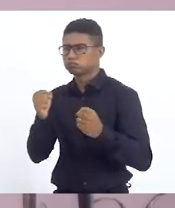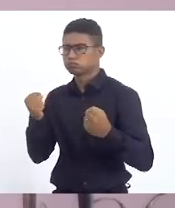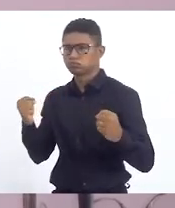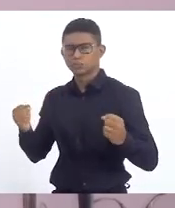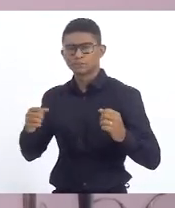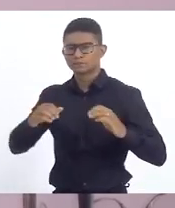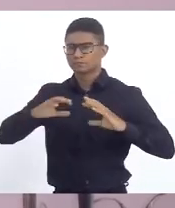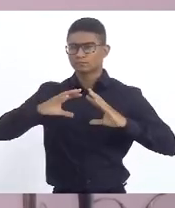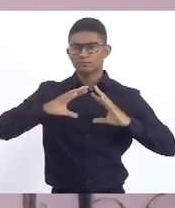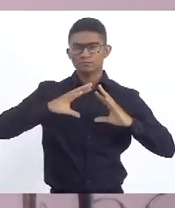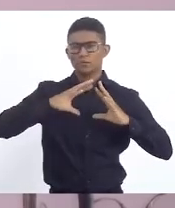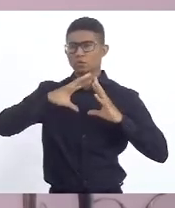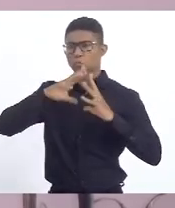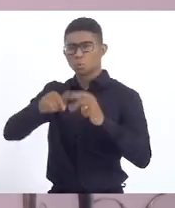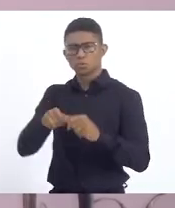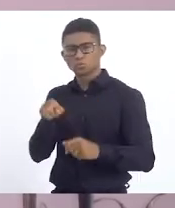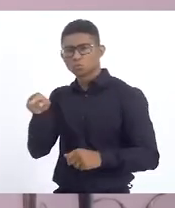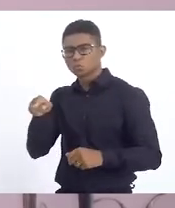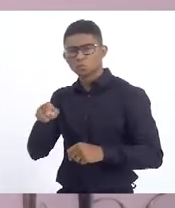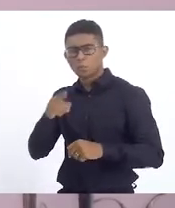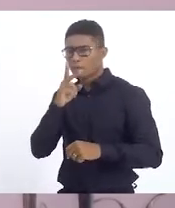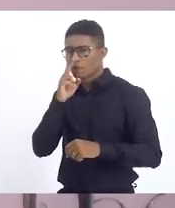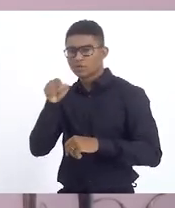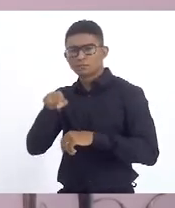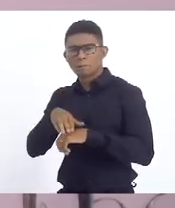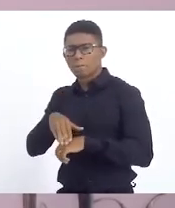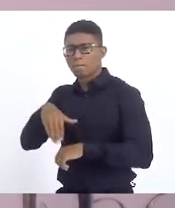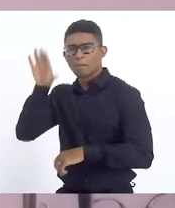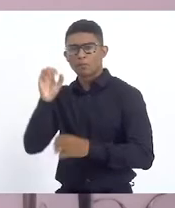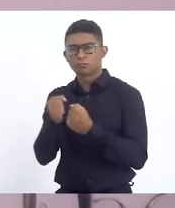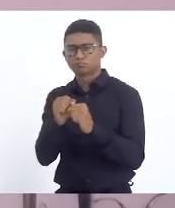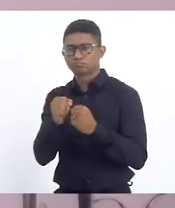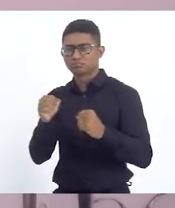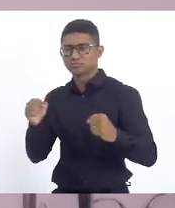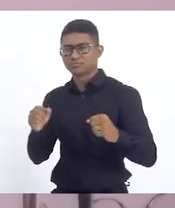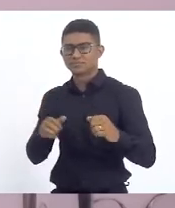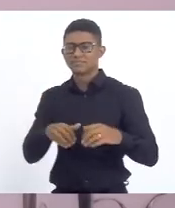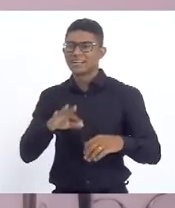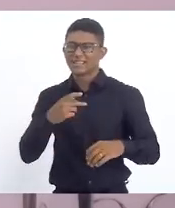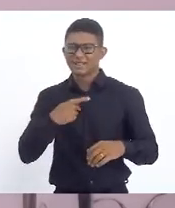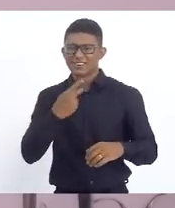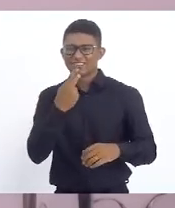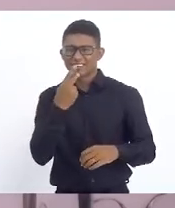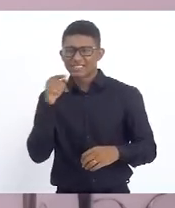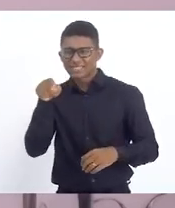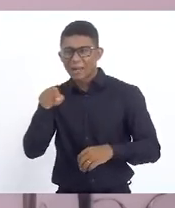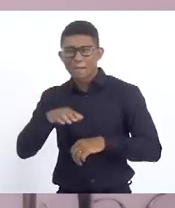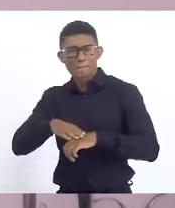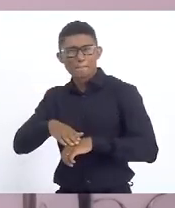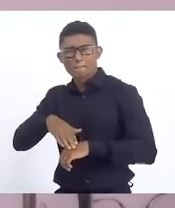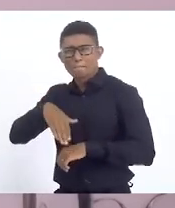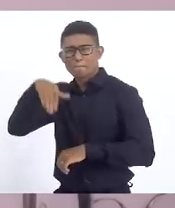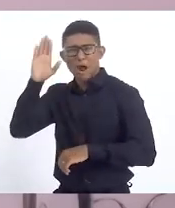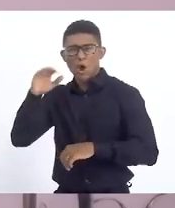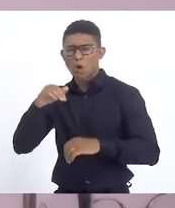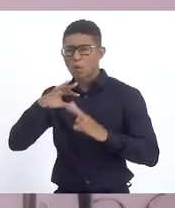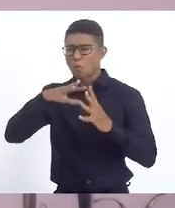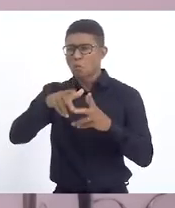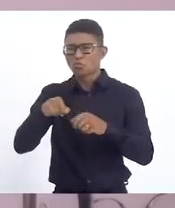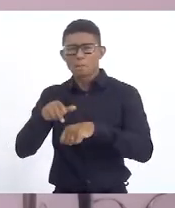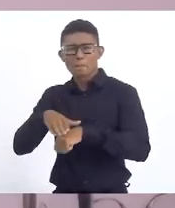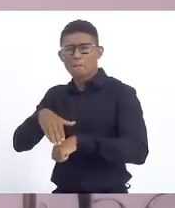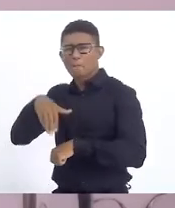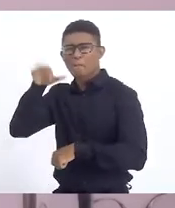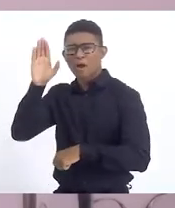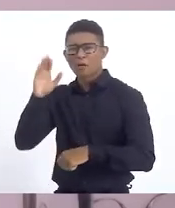que dá um significado, às vezes, diferente, porque está comparando coisas que não são